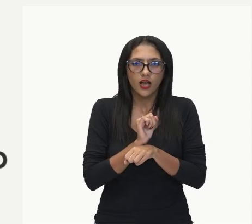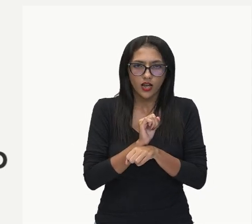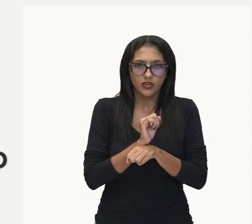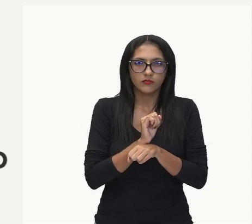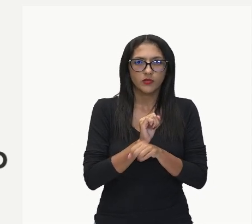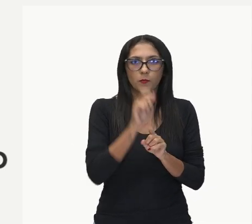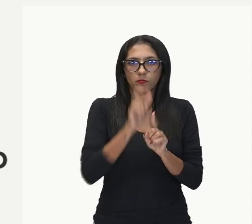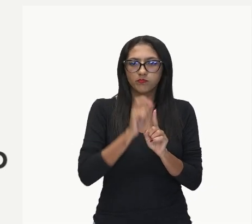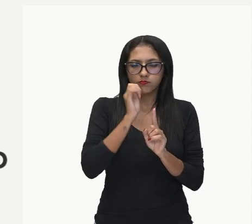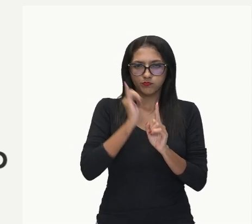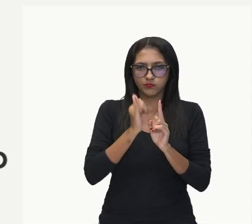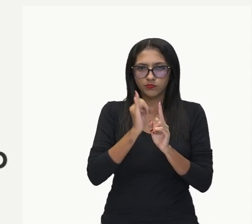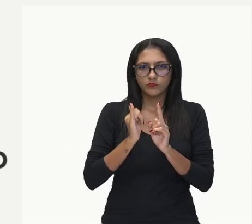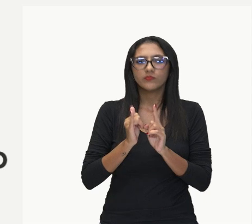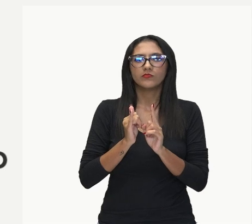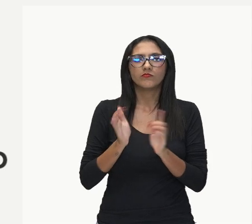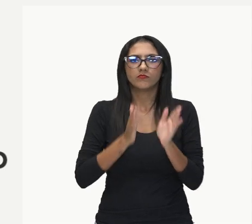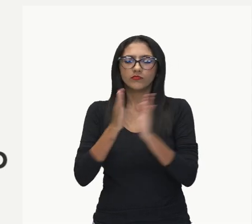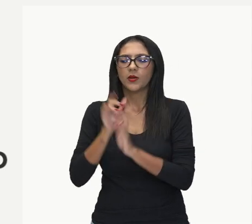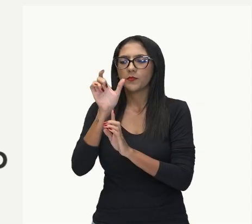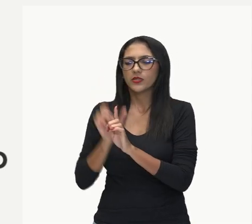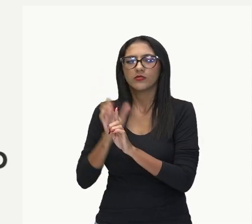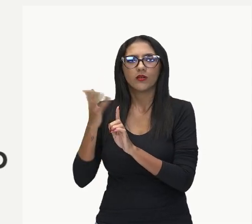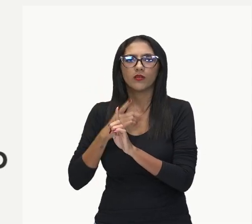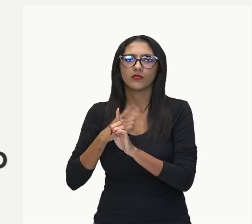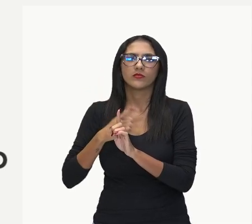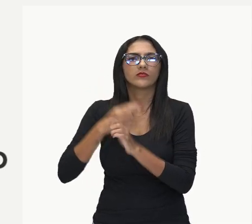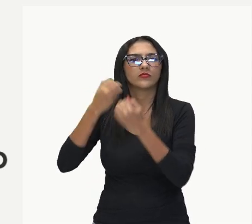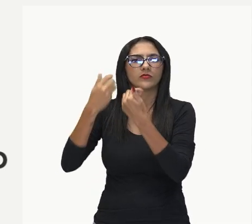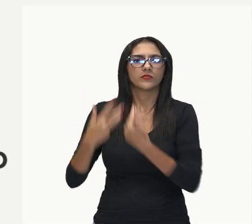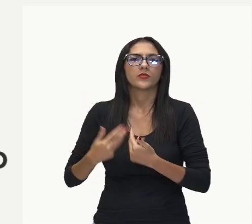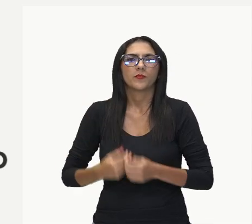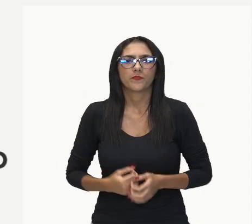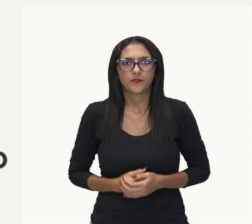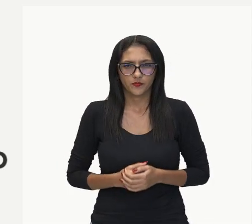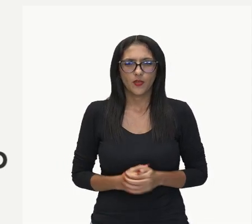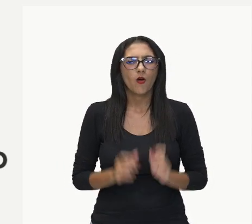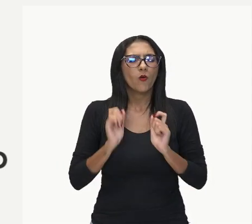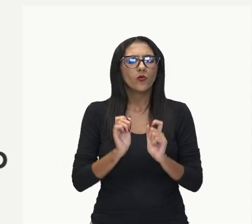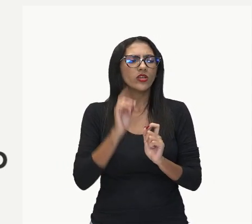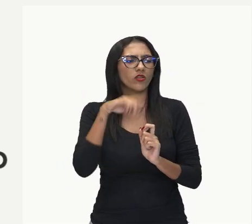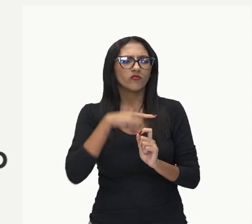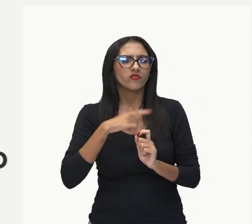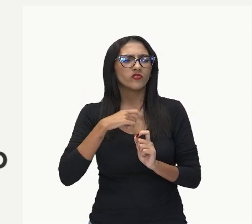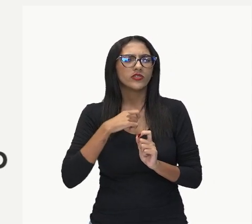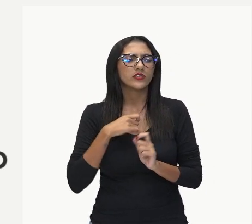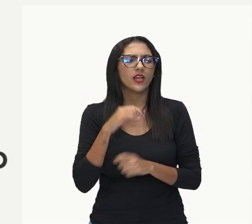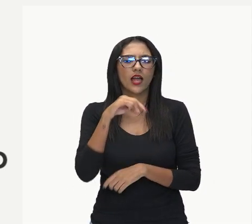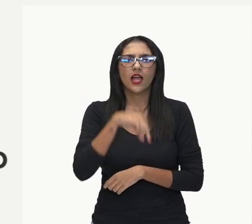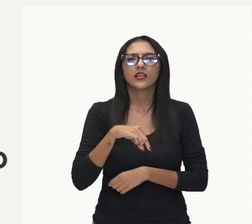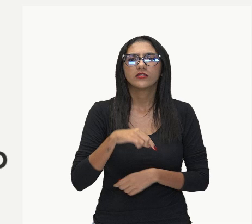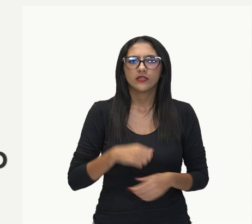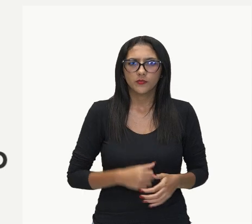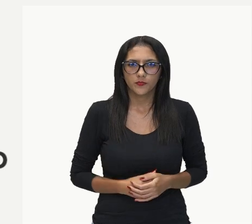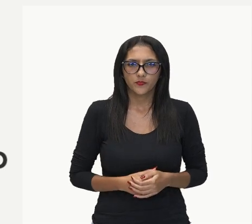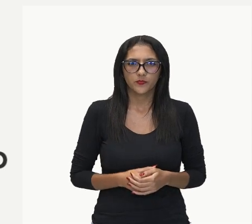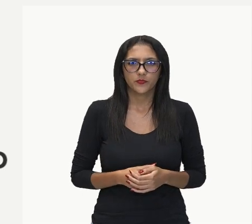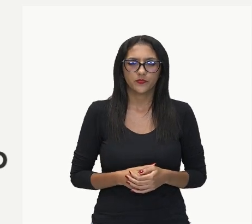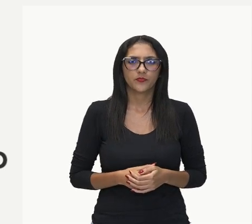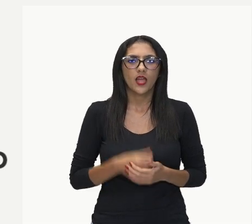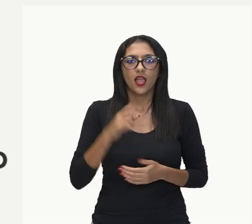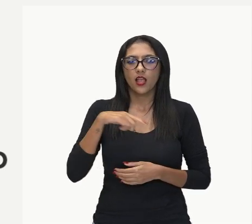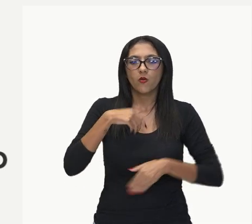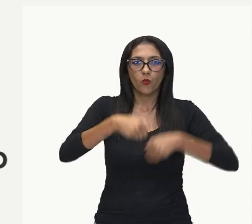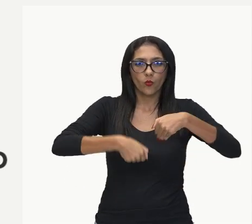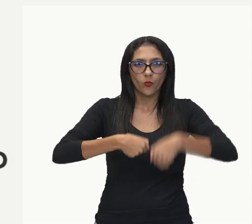narração e o personagem começa a falar. O que você está fazendo na capoeira, rapaz? O Currupira pergunta,